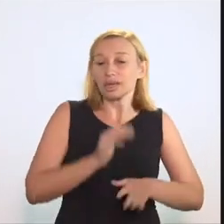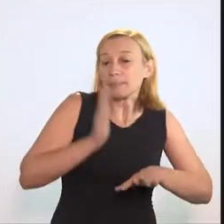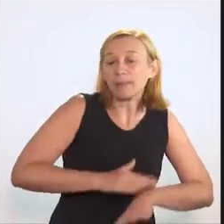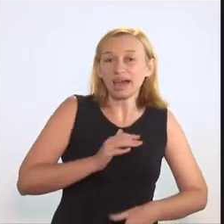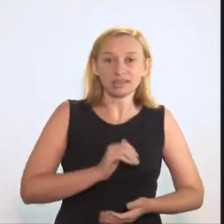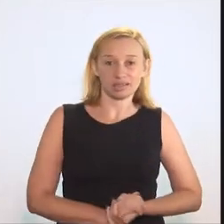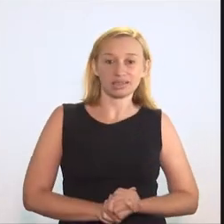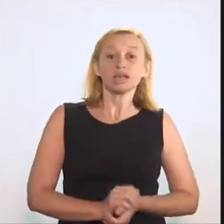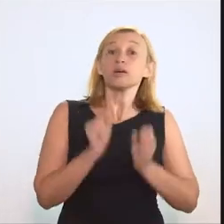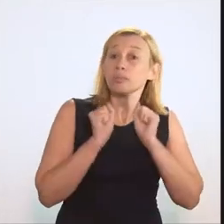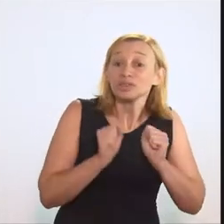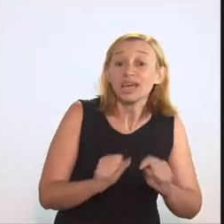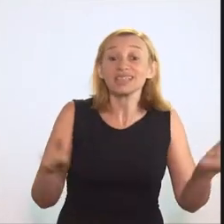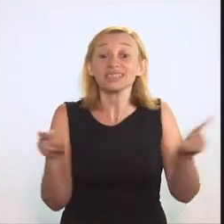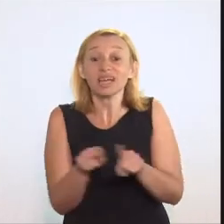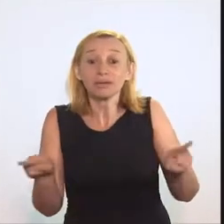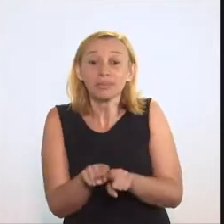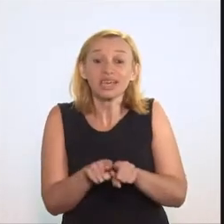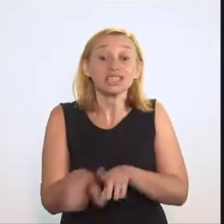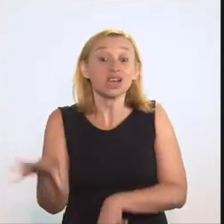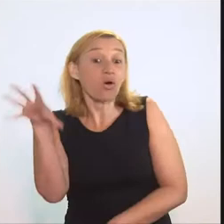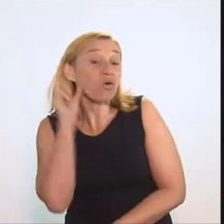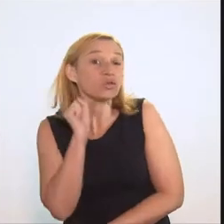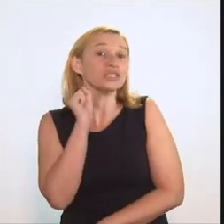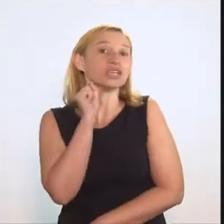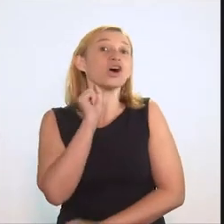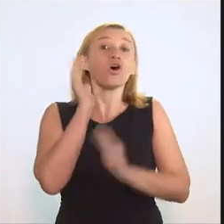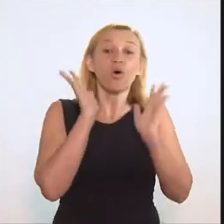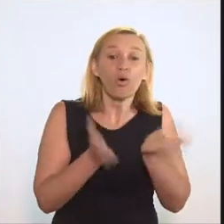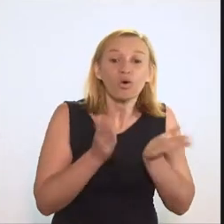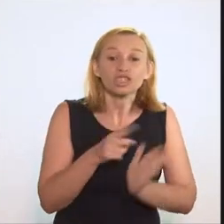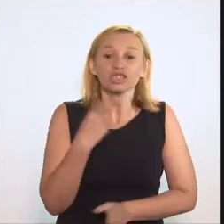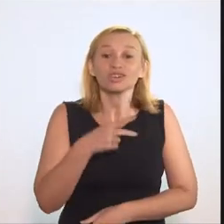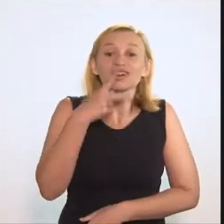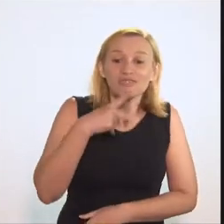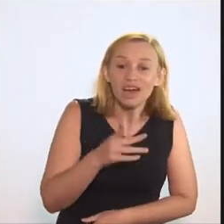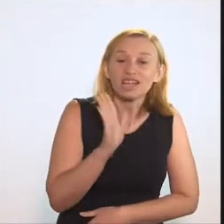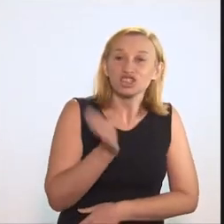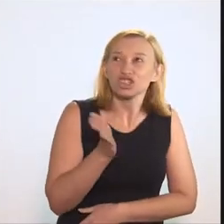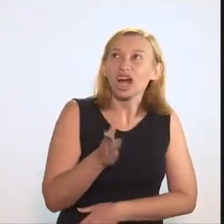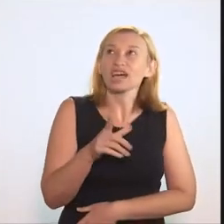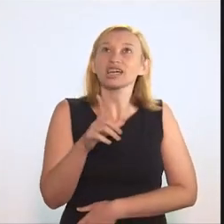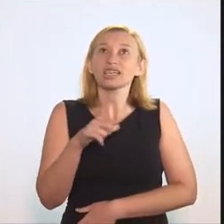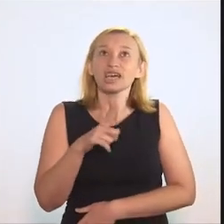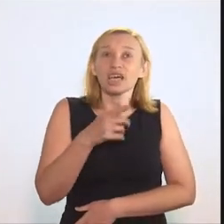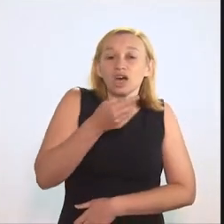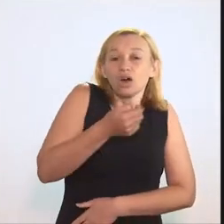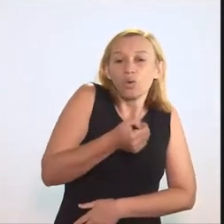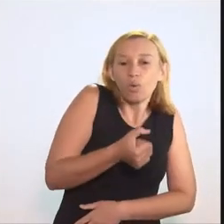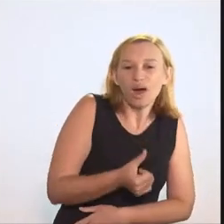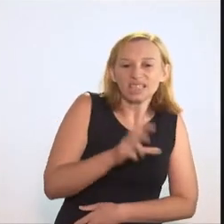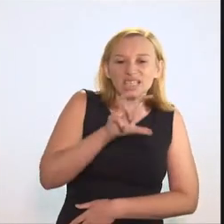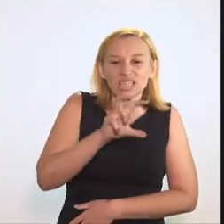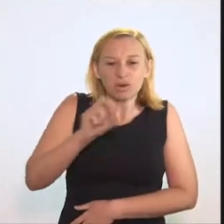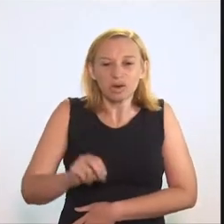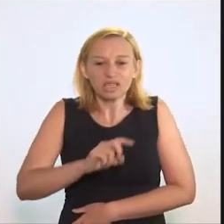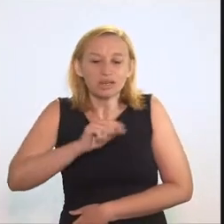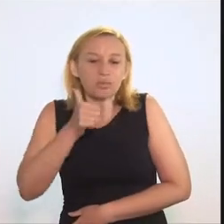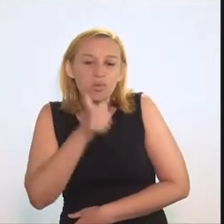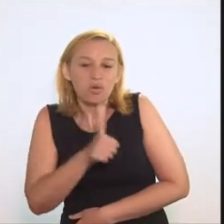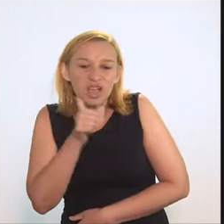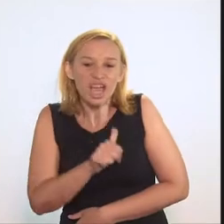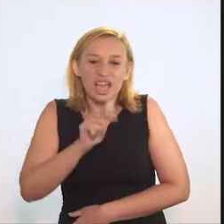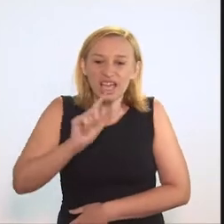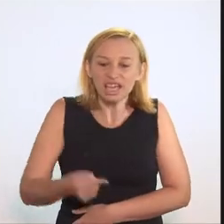e mais do que isso, que ela pudesse também ser escutada. Hoje, a nossa fala já conta com quase 50 mulheres, que são